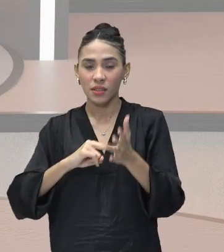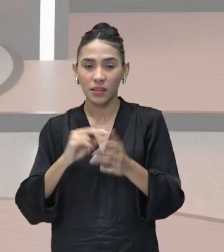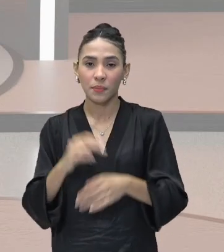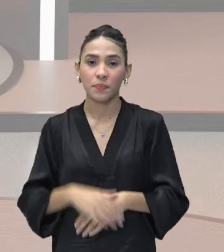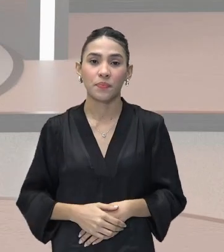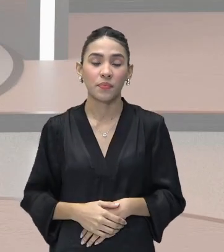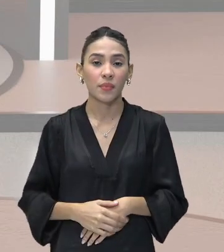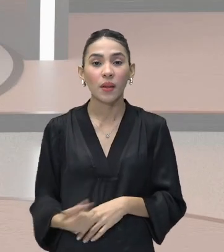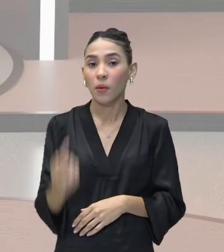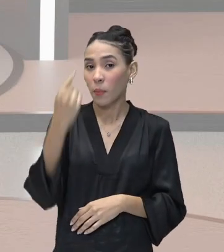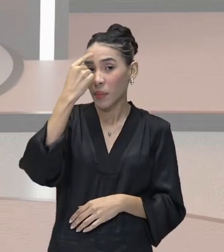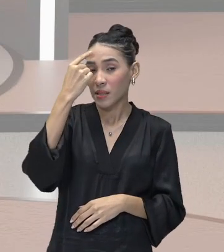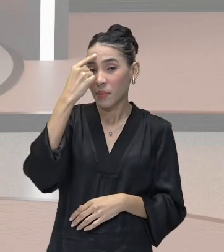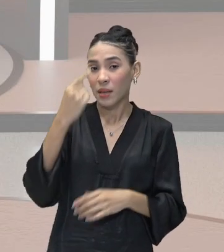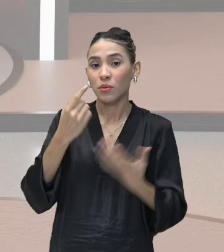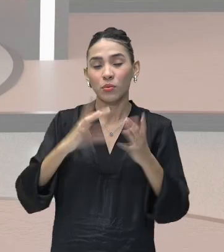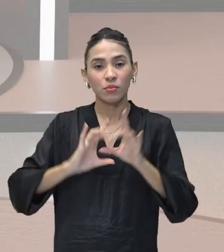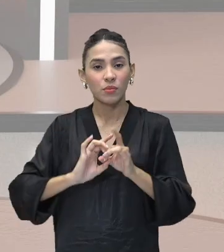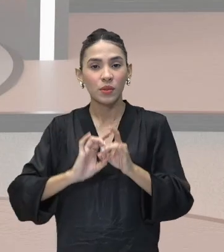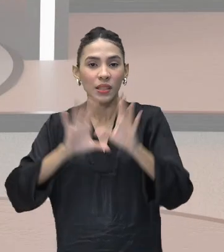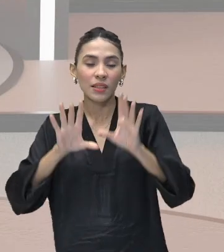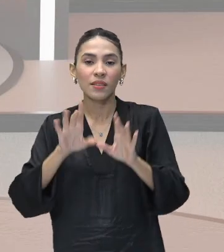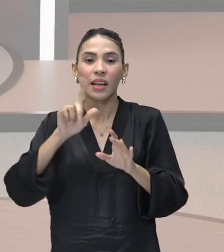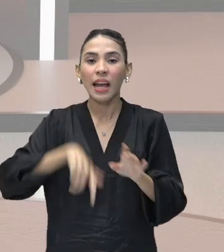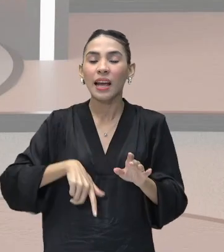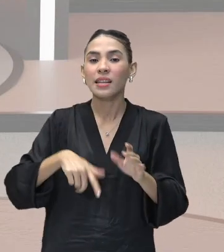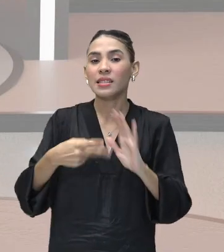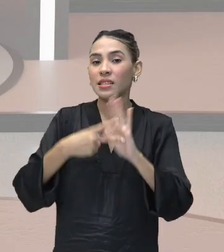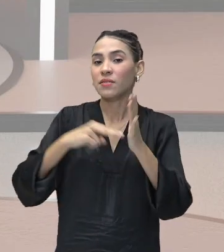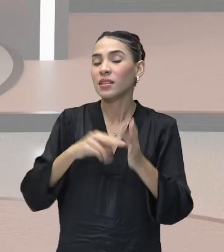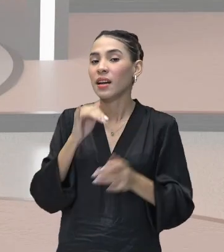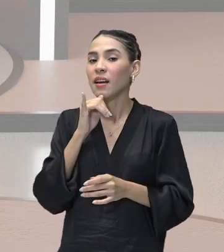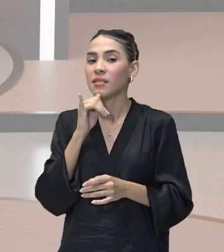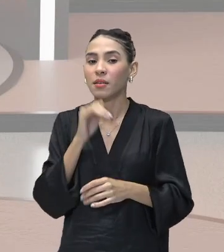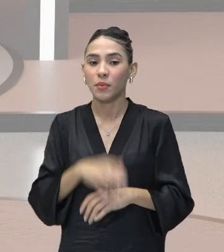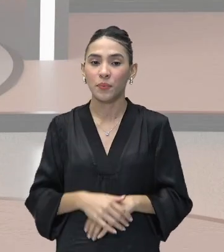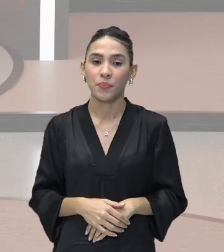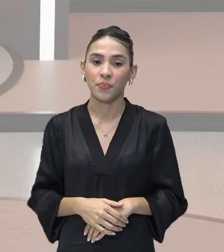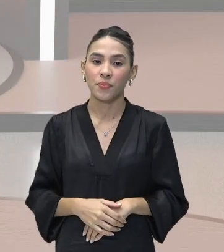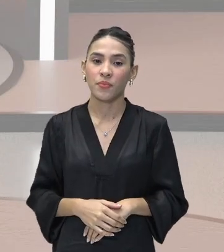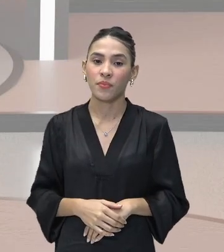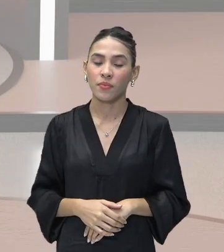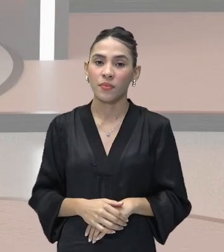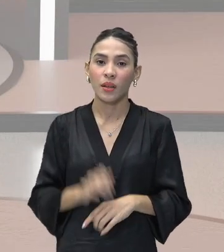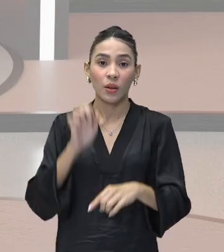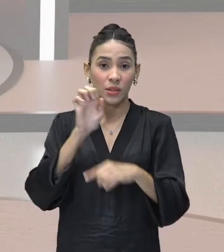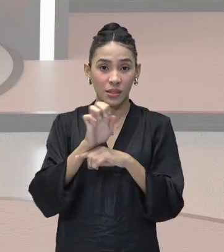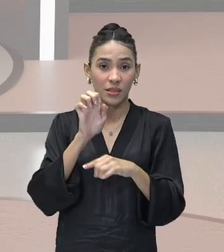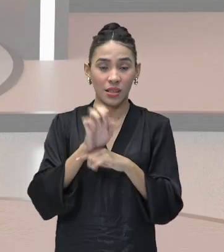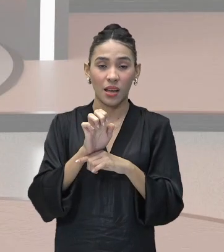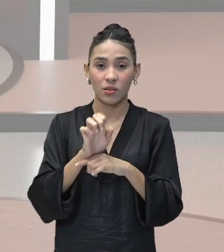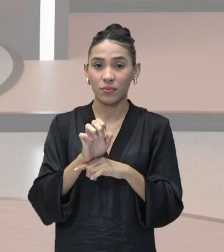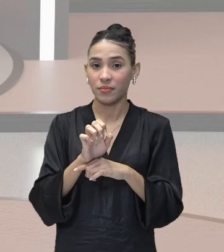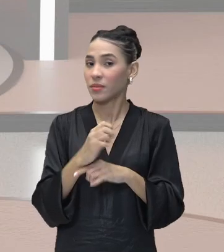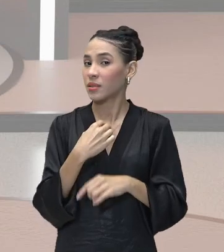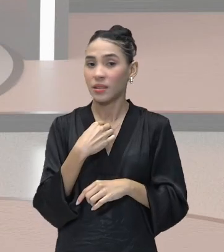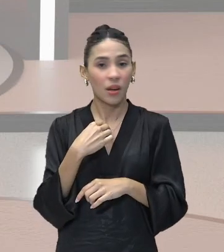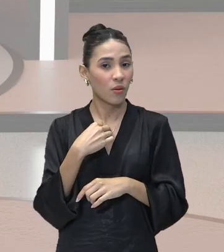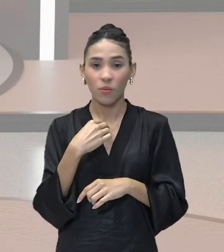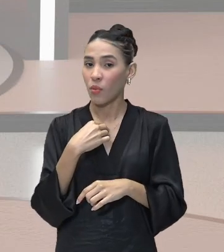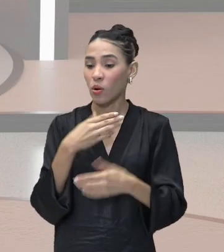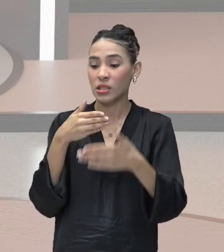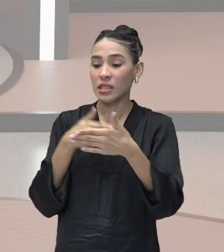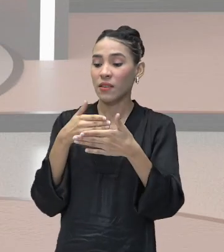o pensamento liberal é aquele que diz que o quê? Que o Estado não deve interferir